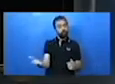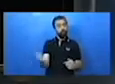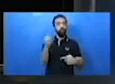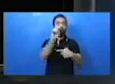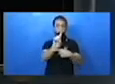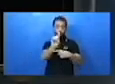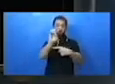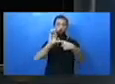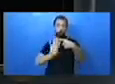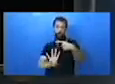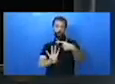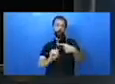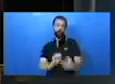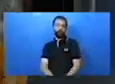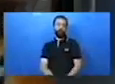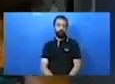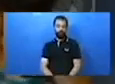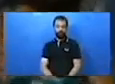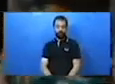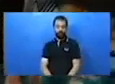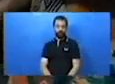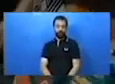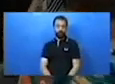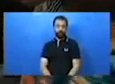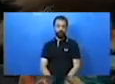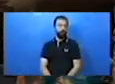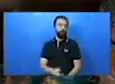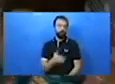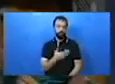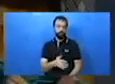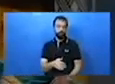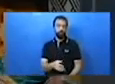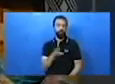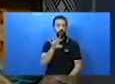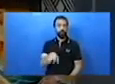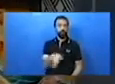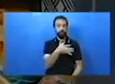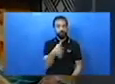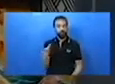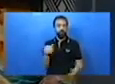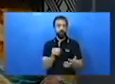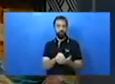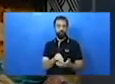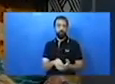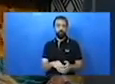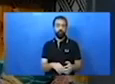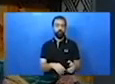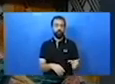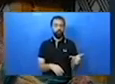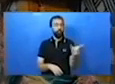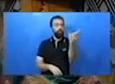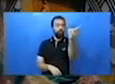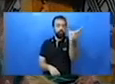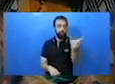que simples, pensando assim, né? Então vamos completar esse quadro? Eu tenho número de grupos desses